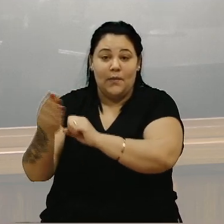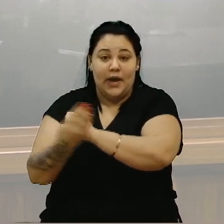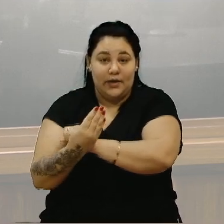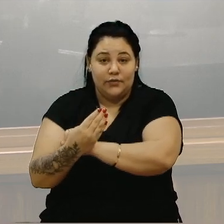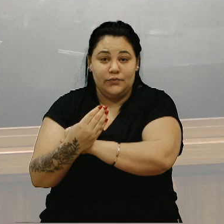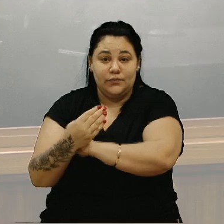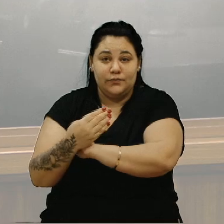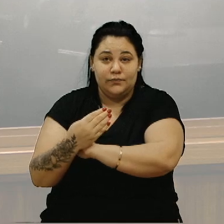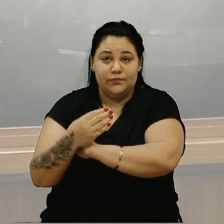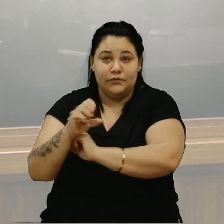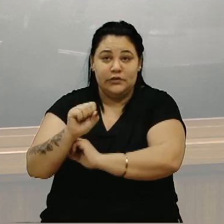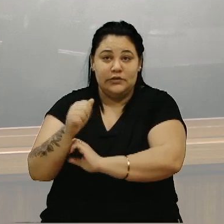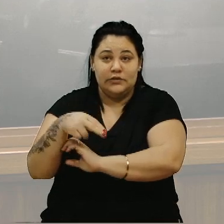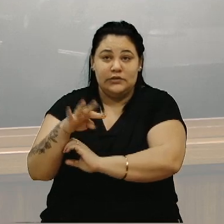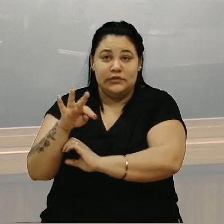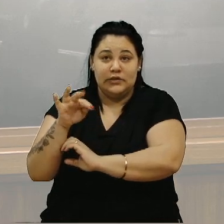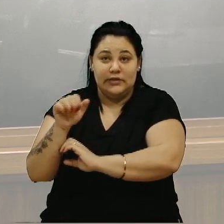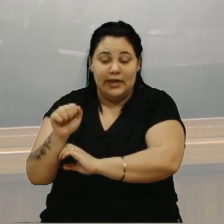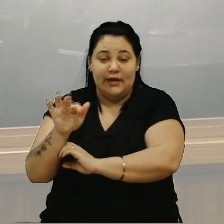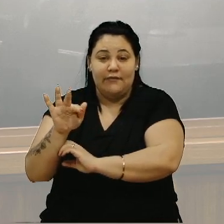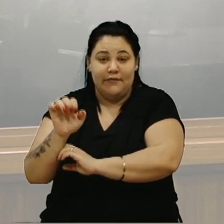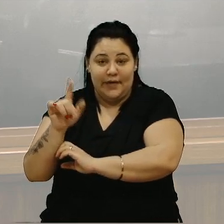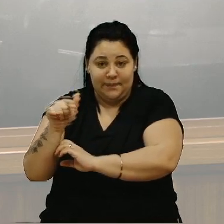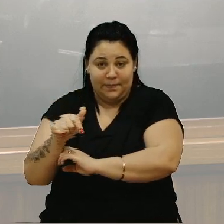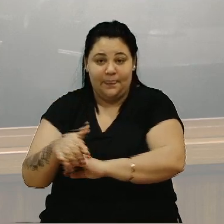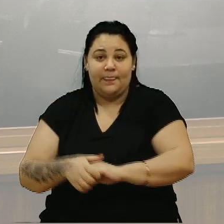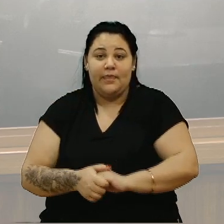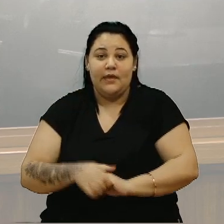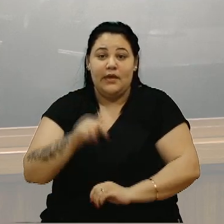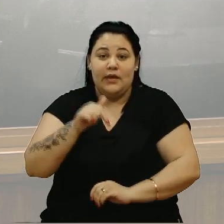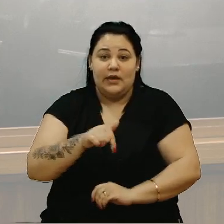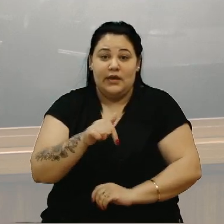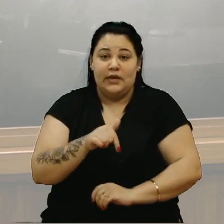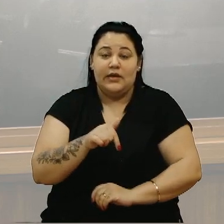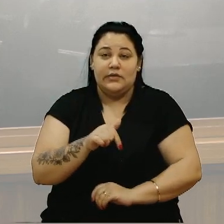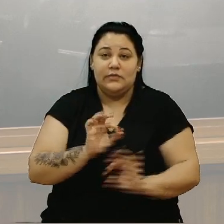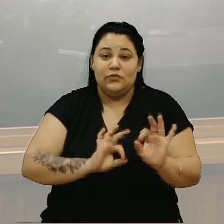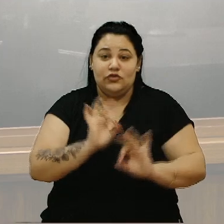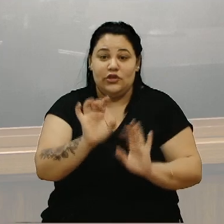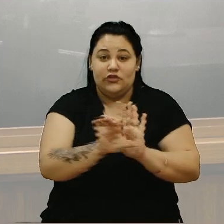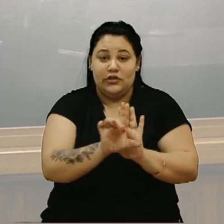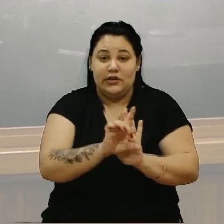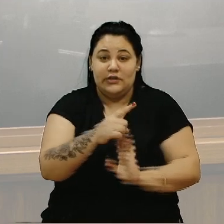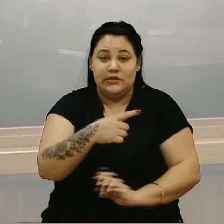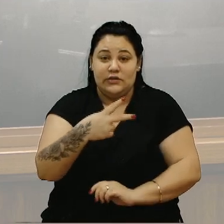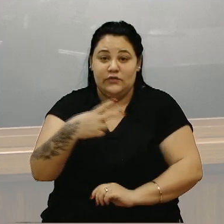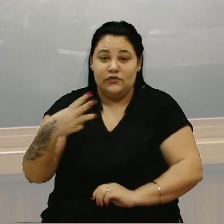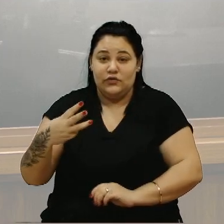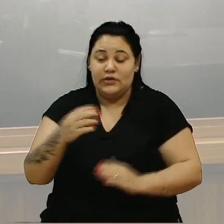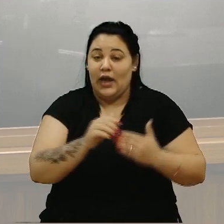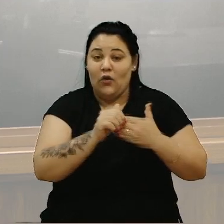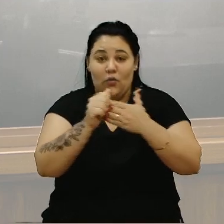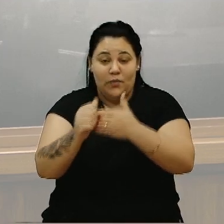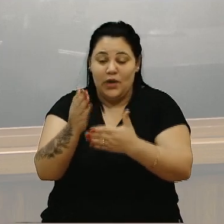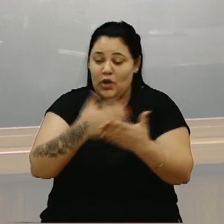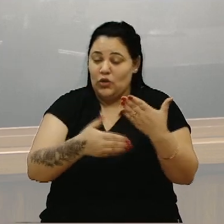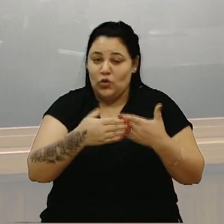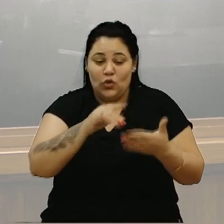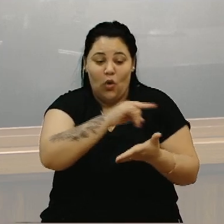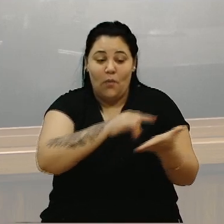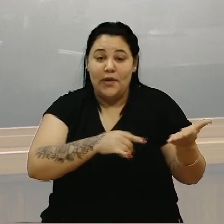de Rua Alcidino Xavier de Oliveira. O projeto de lei 122 está devidamente instruído com a documentação